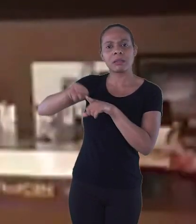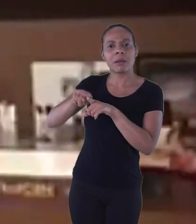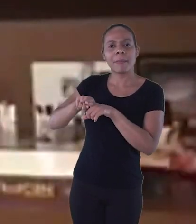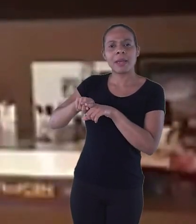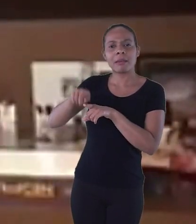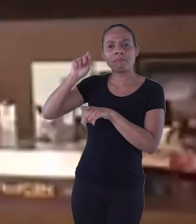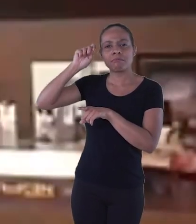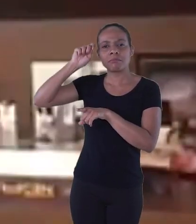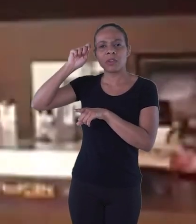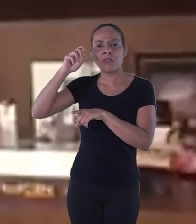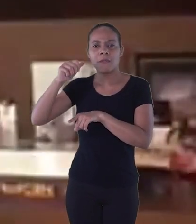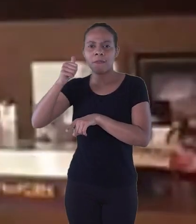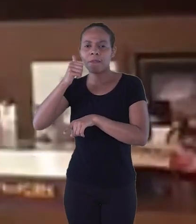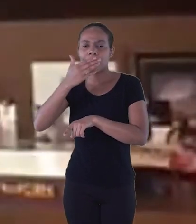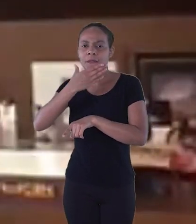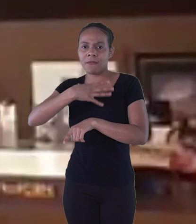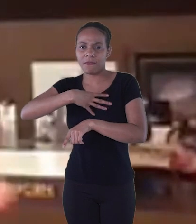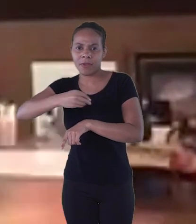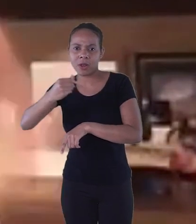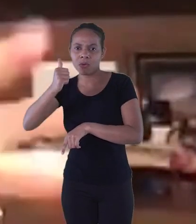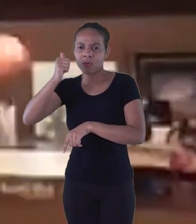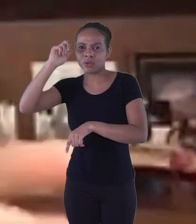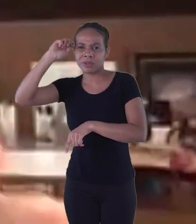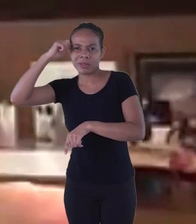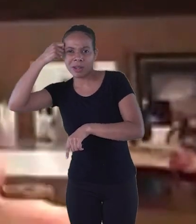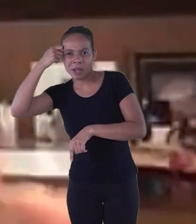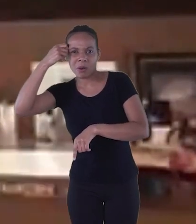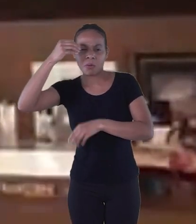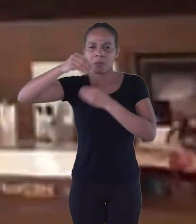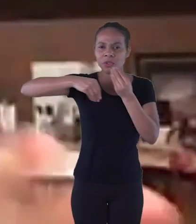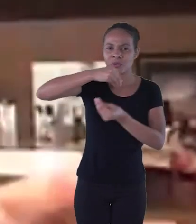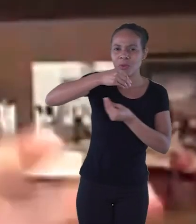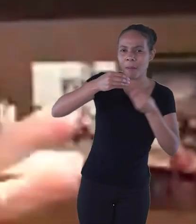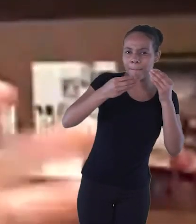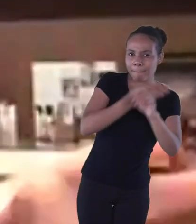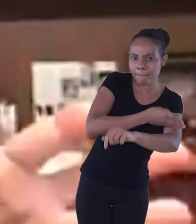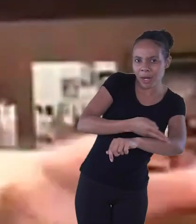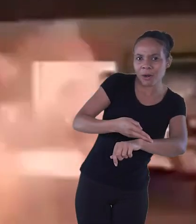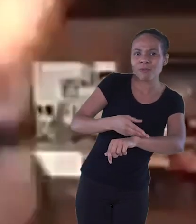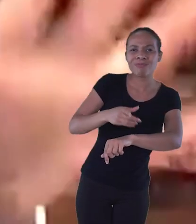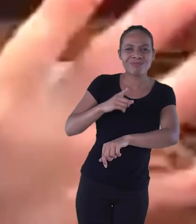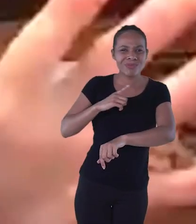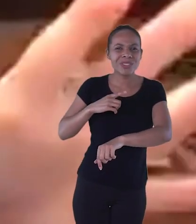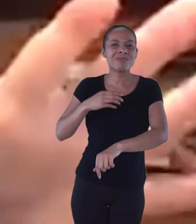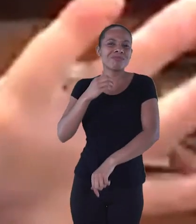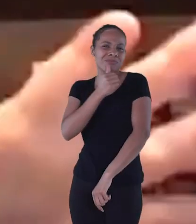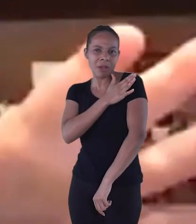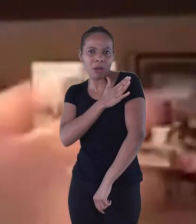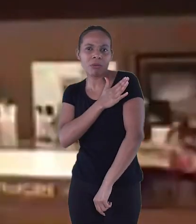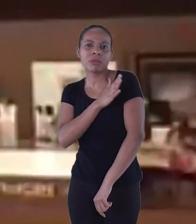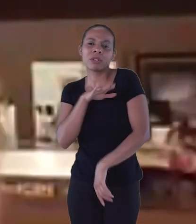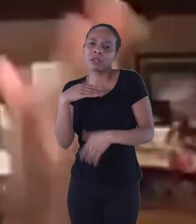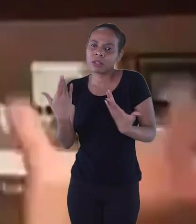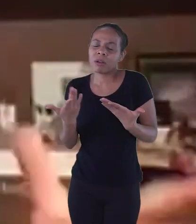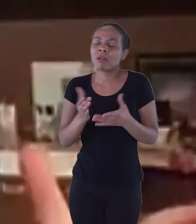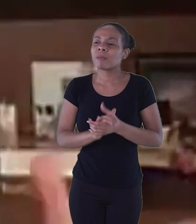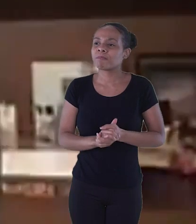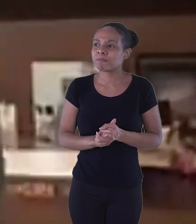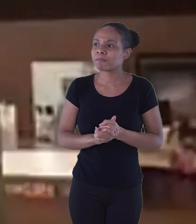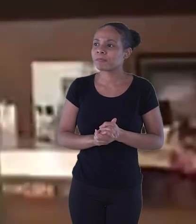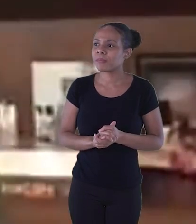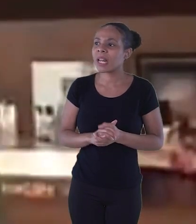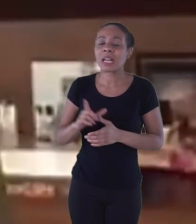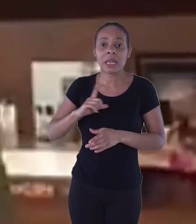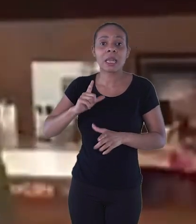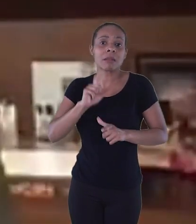absolutamente inferiores, né? Então, nós tínhamos esse personagem lá que causava alguma... Mas estava lá, né, Flávio Jaime? Aí,